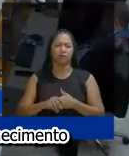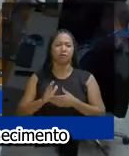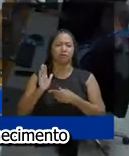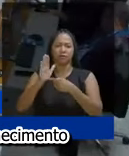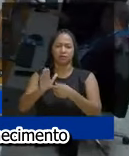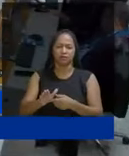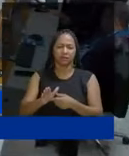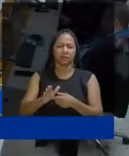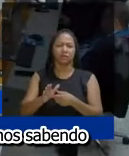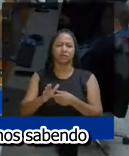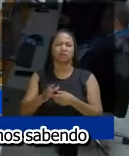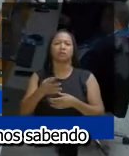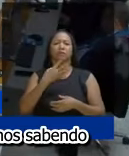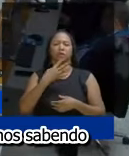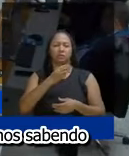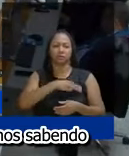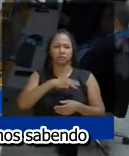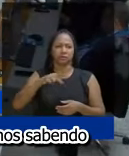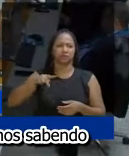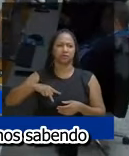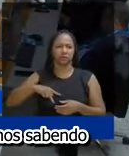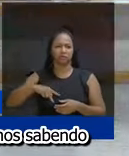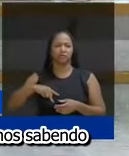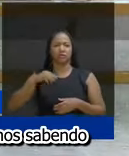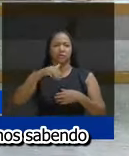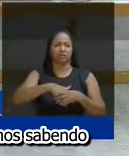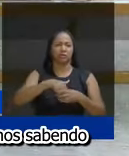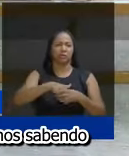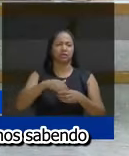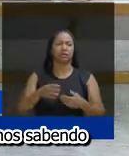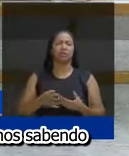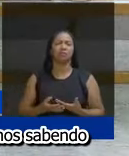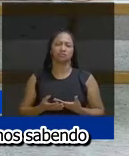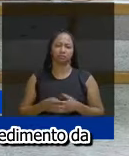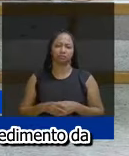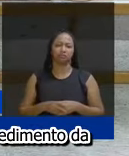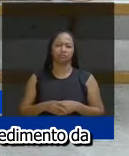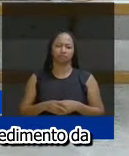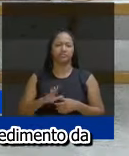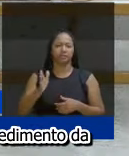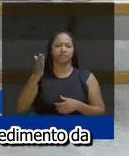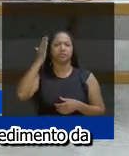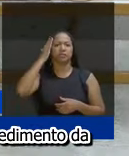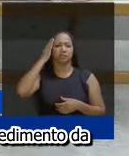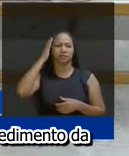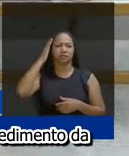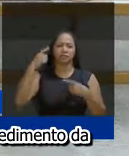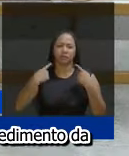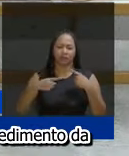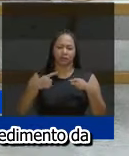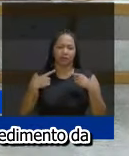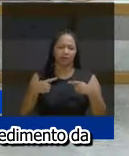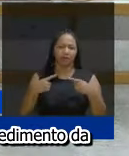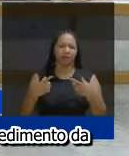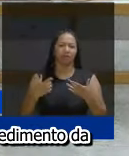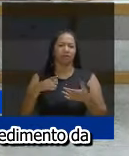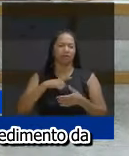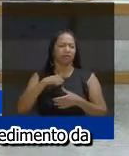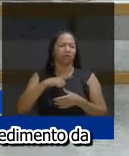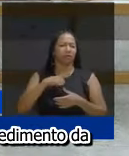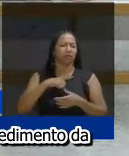ao conhecimento do Ministério Público durante o plantão eleitoral. Foco na parte central da mesa, com a palavra a Procuradora Regional